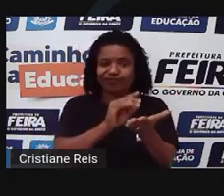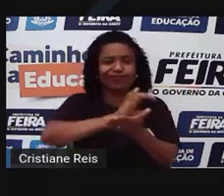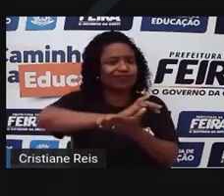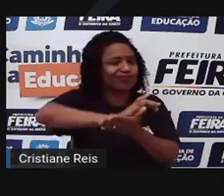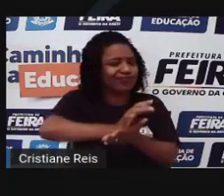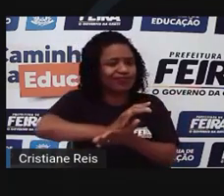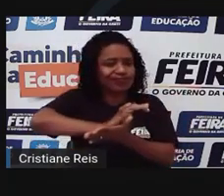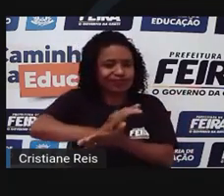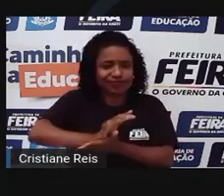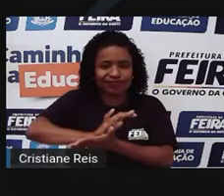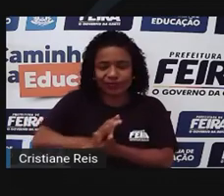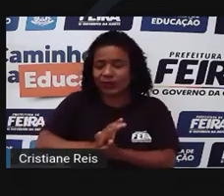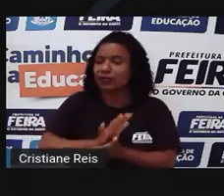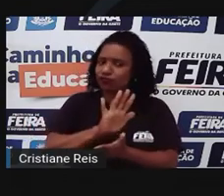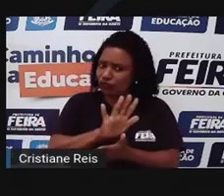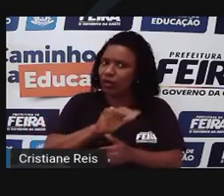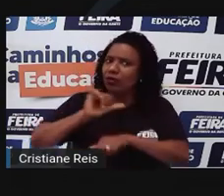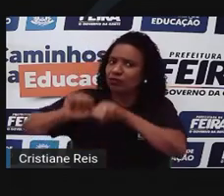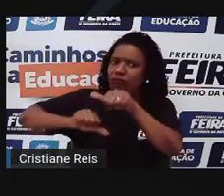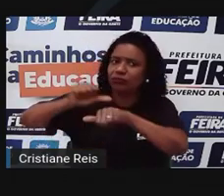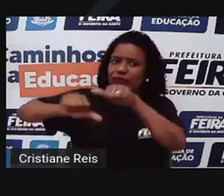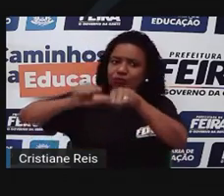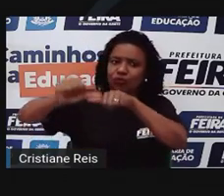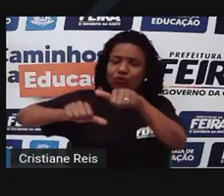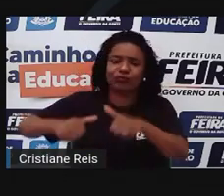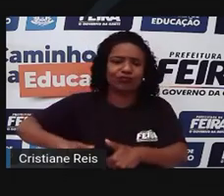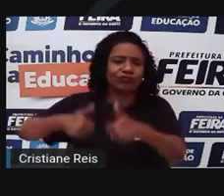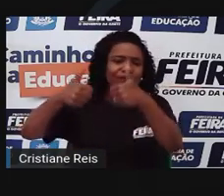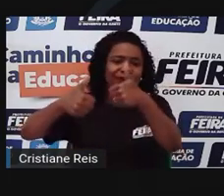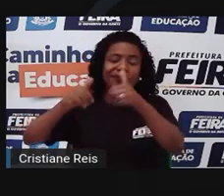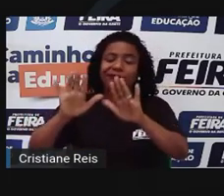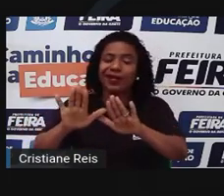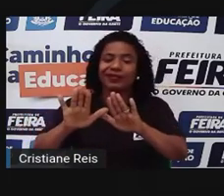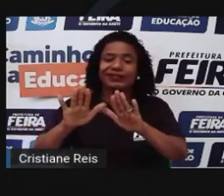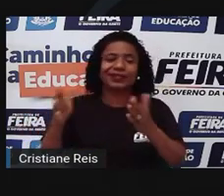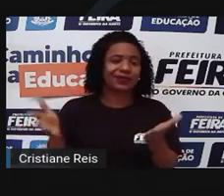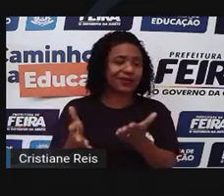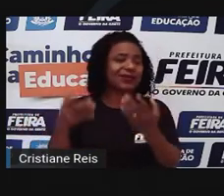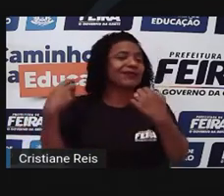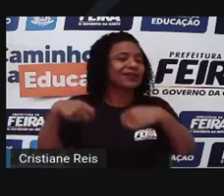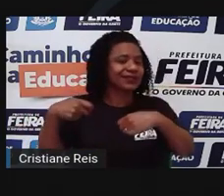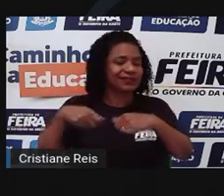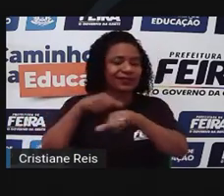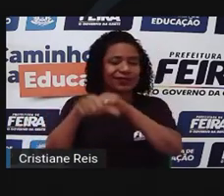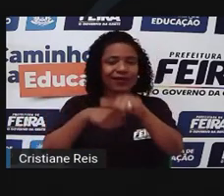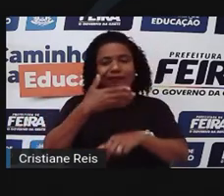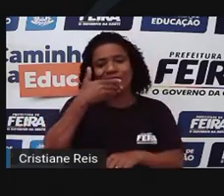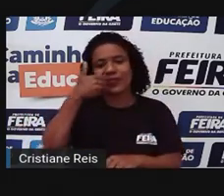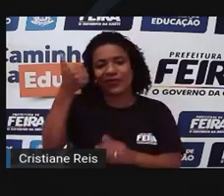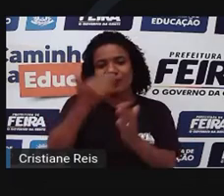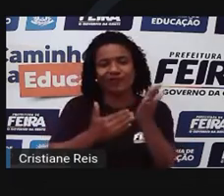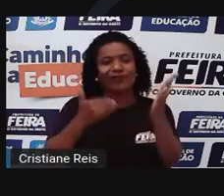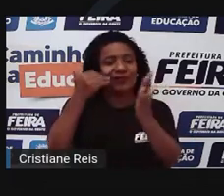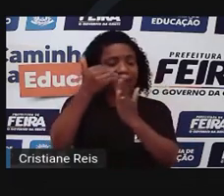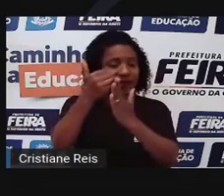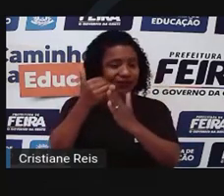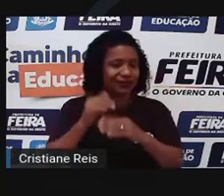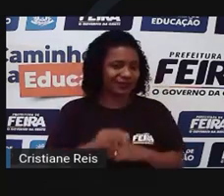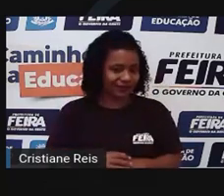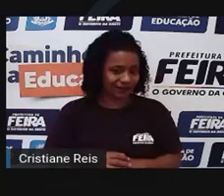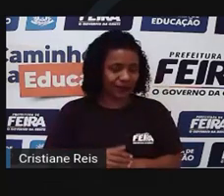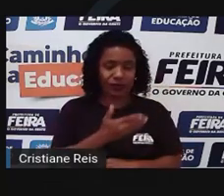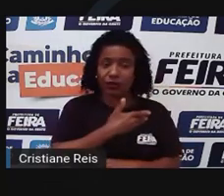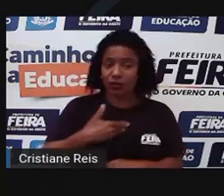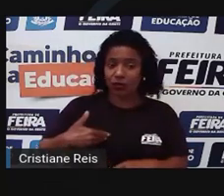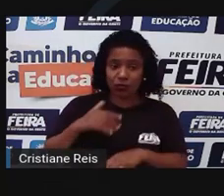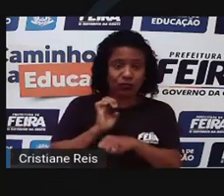que foram, que já melhoraram muito no Brasil, né, mas que ainda precisam melhorar mais. Então, eu acho que o Estado tem que agir, né, não somente naquilo que